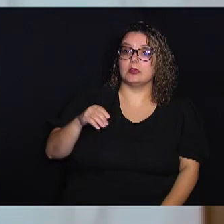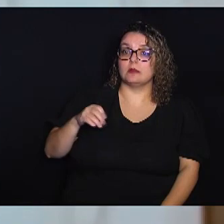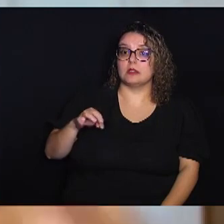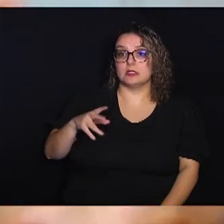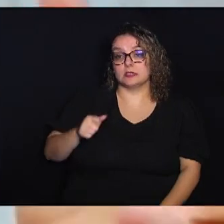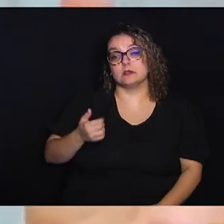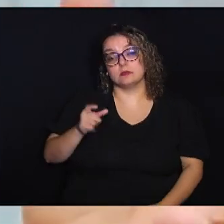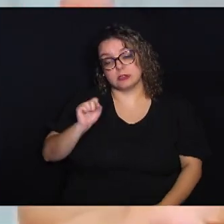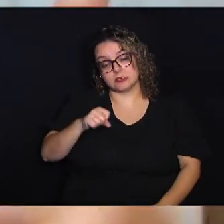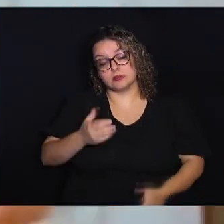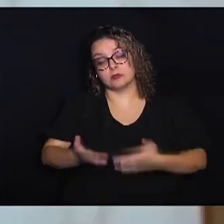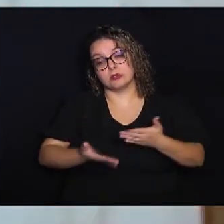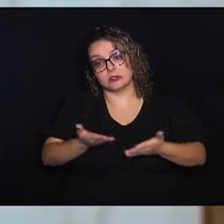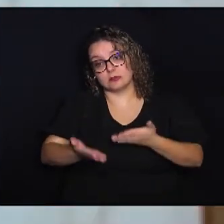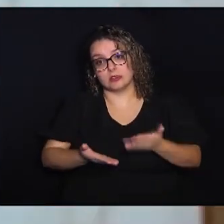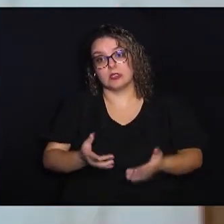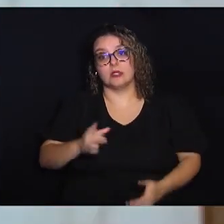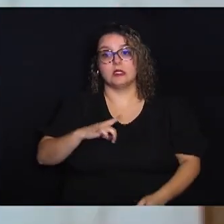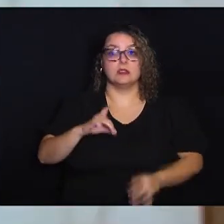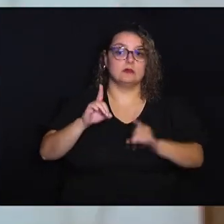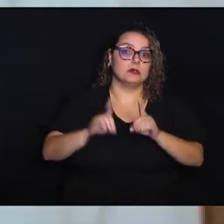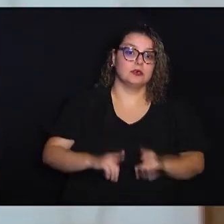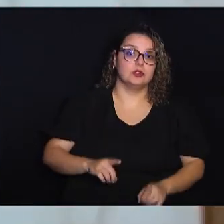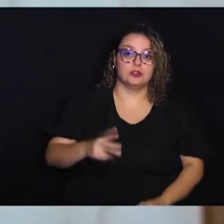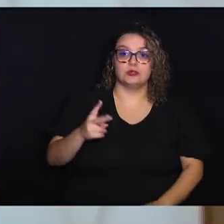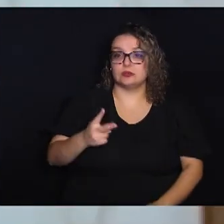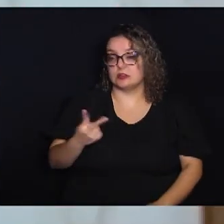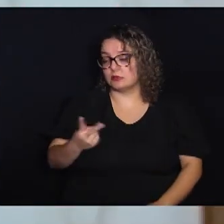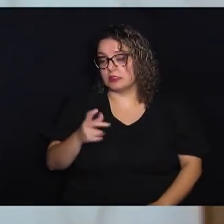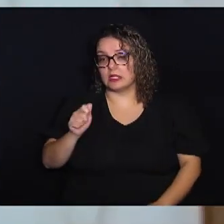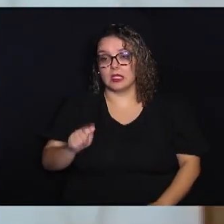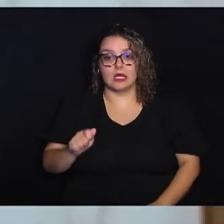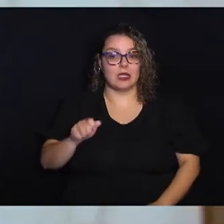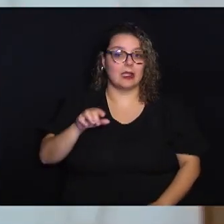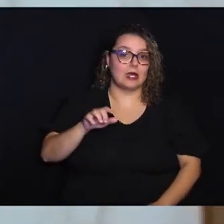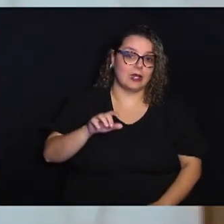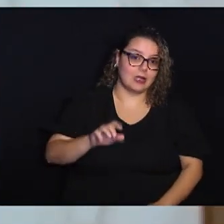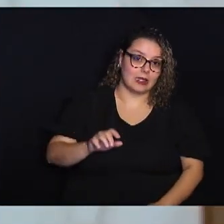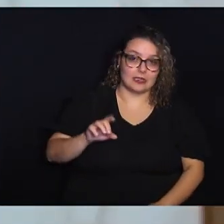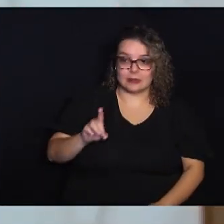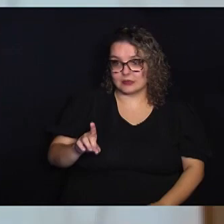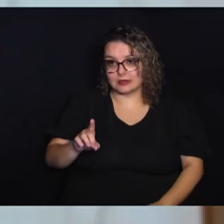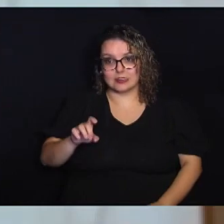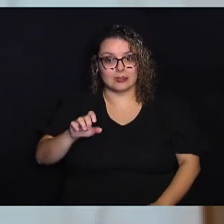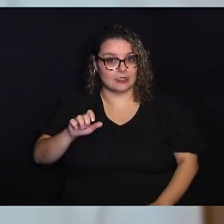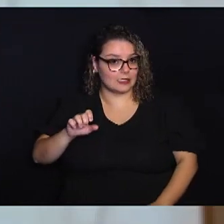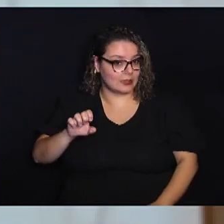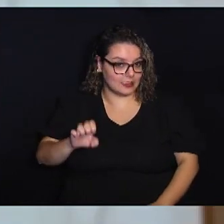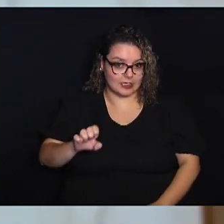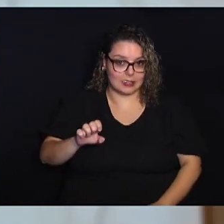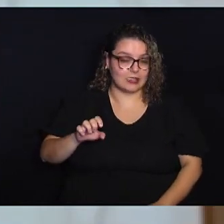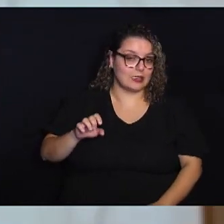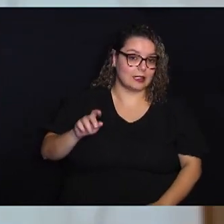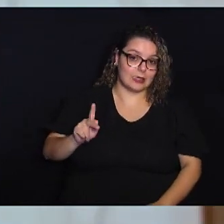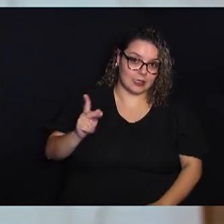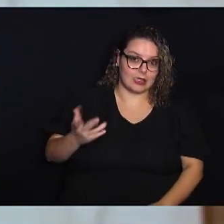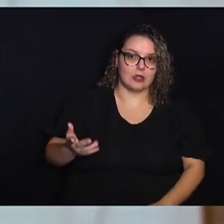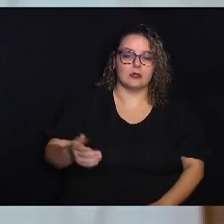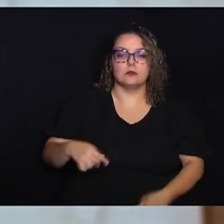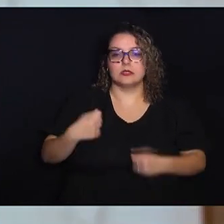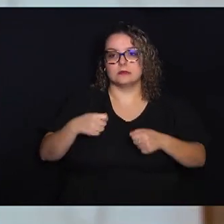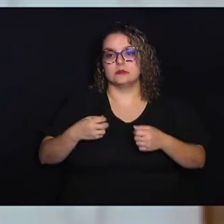né? Existem deficiências de vitamina A, D, E, K, mas aí a gente precisa de uma recomendação